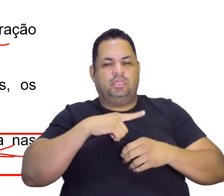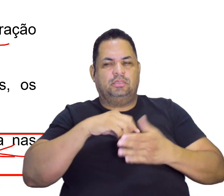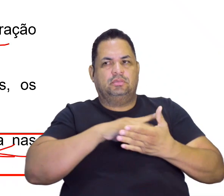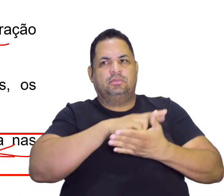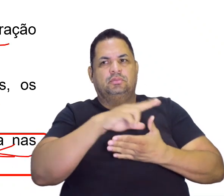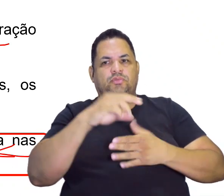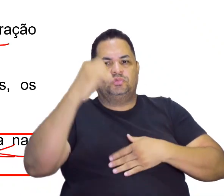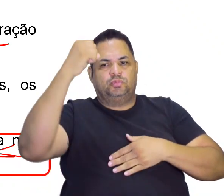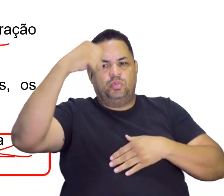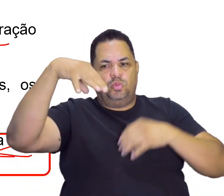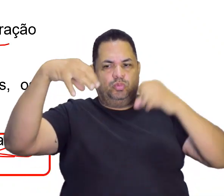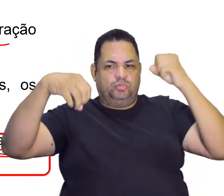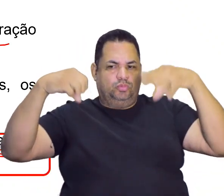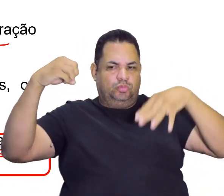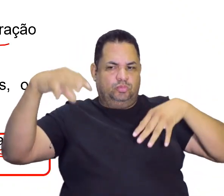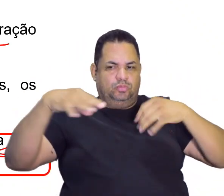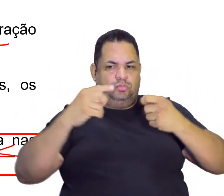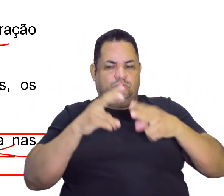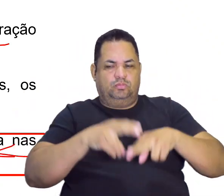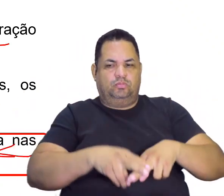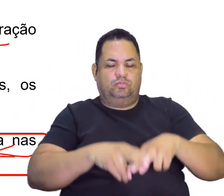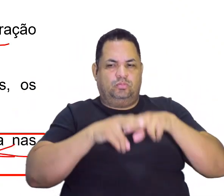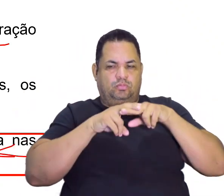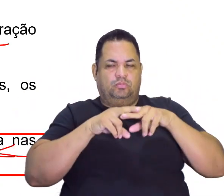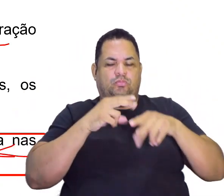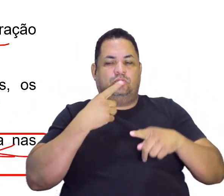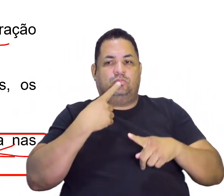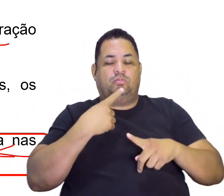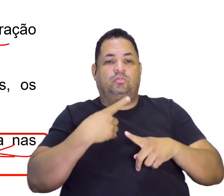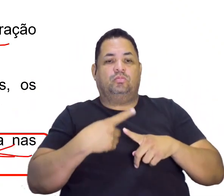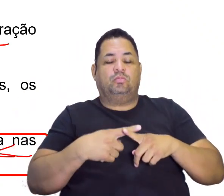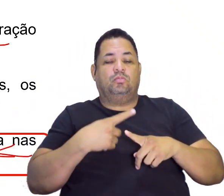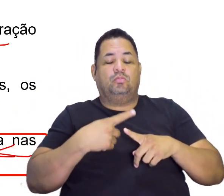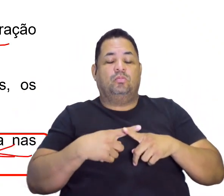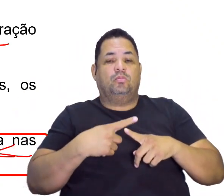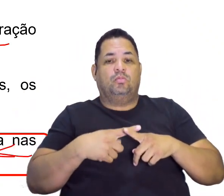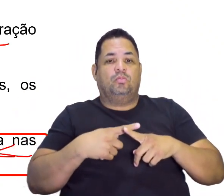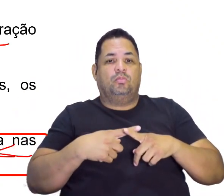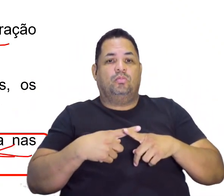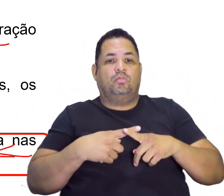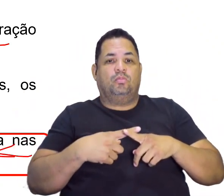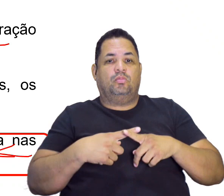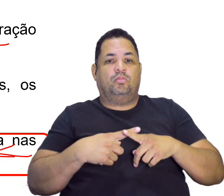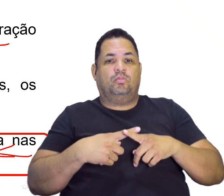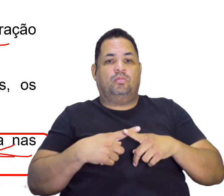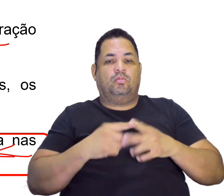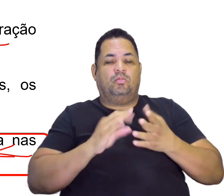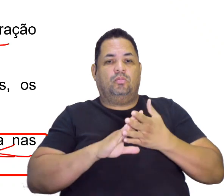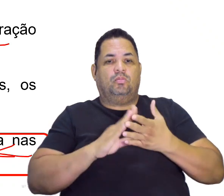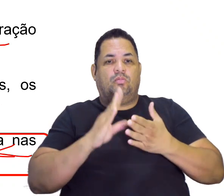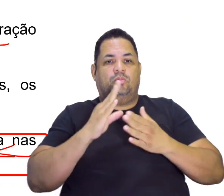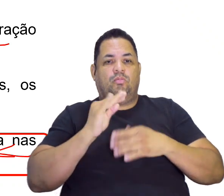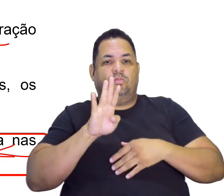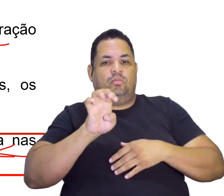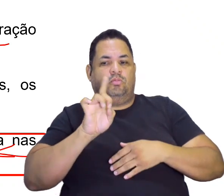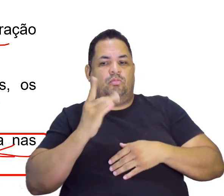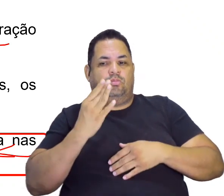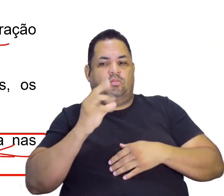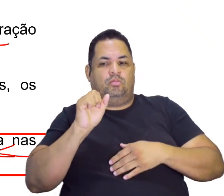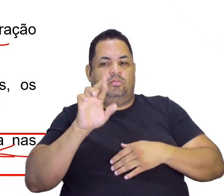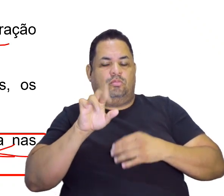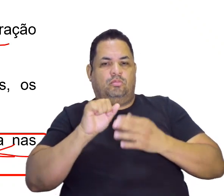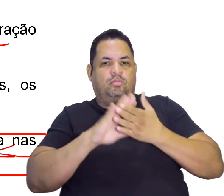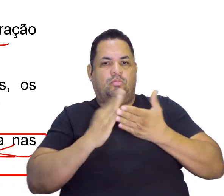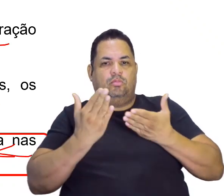luz. Então, é por isso, é este o motivo que a obra A Banheira, do